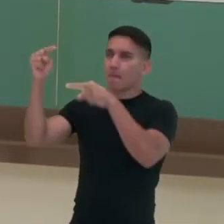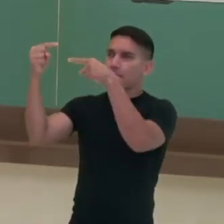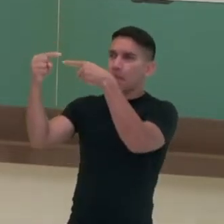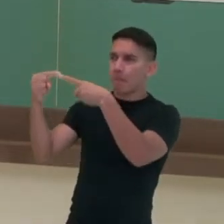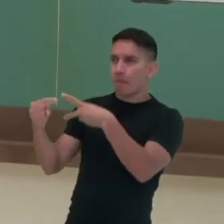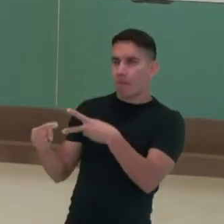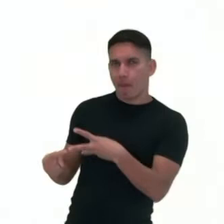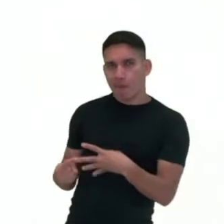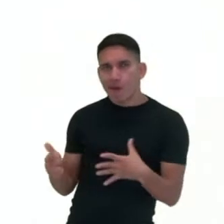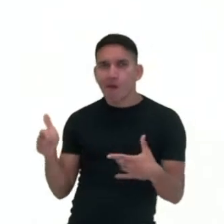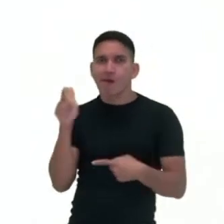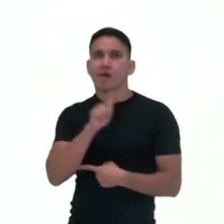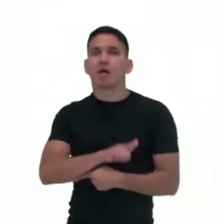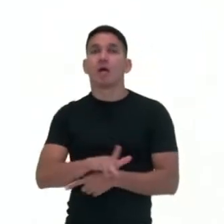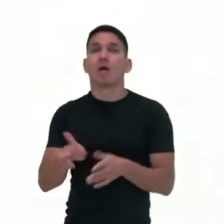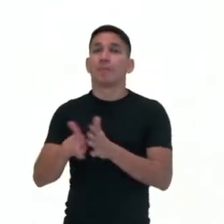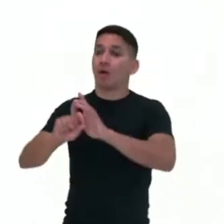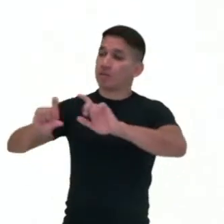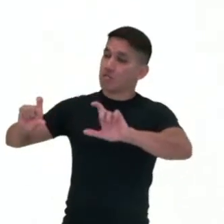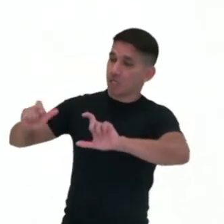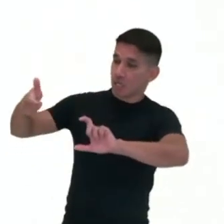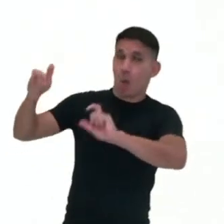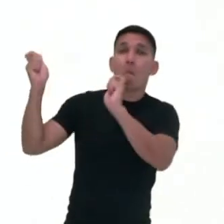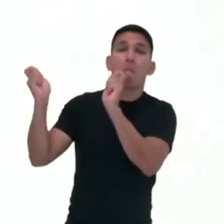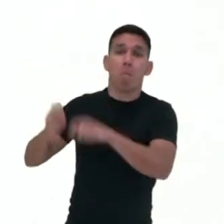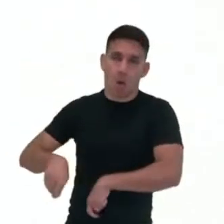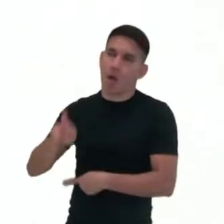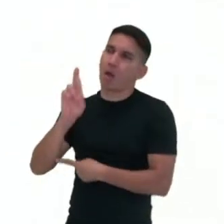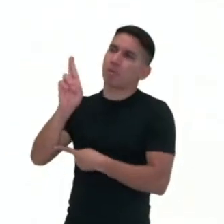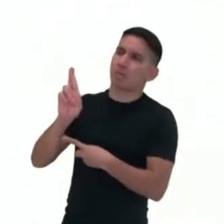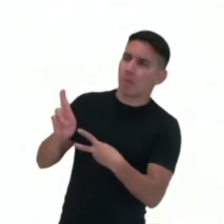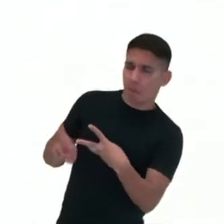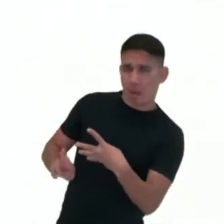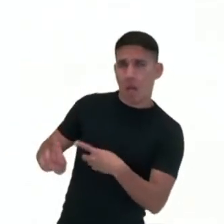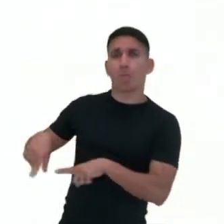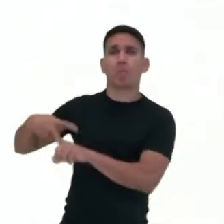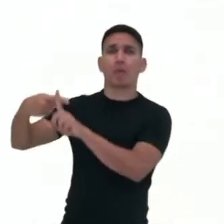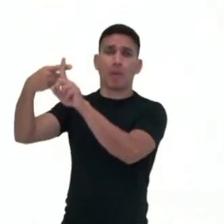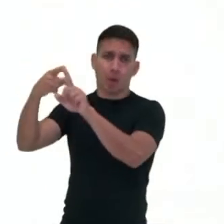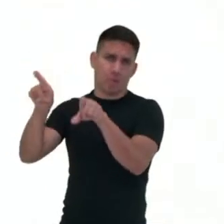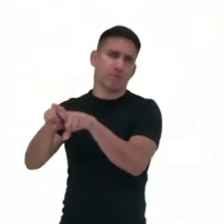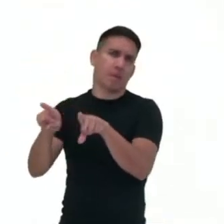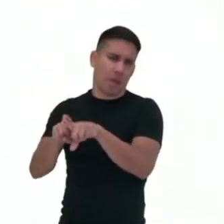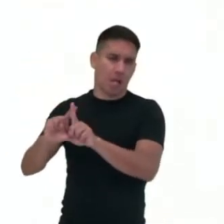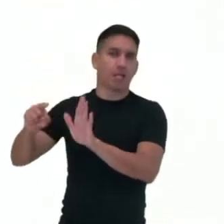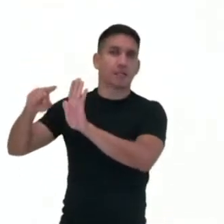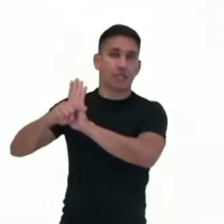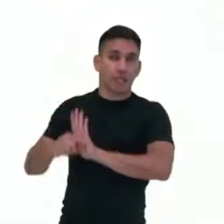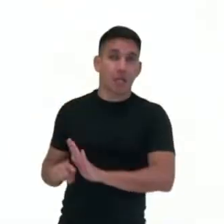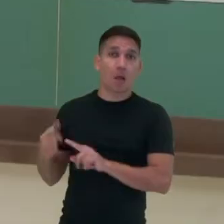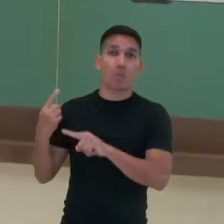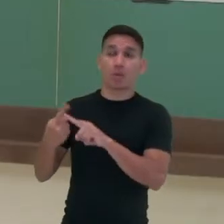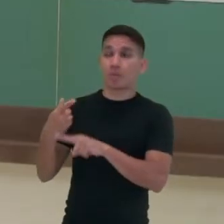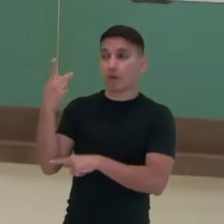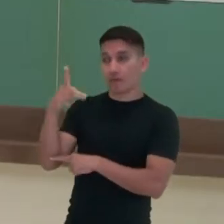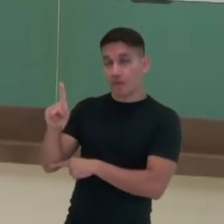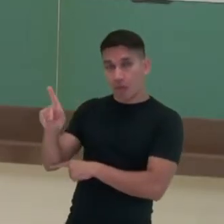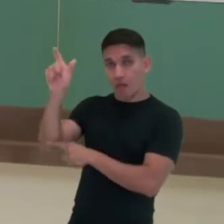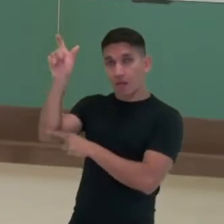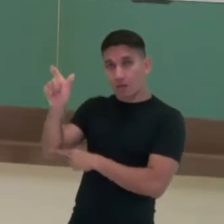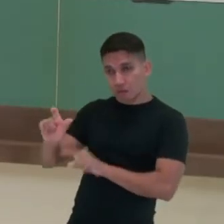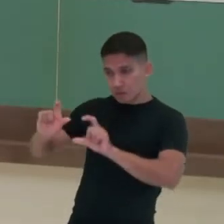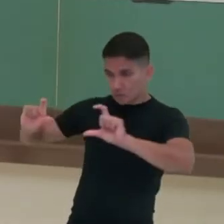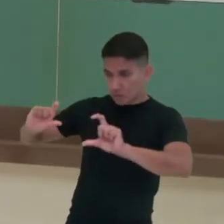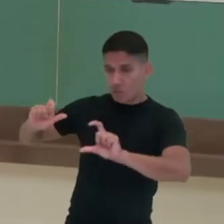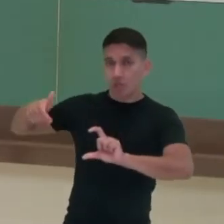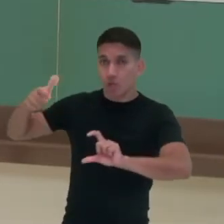Então, na exponencial poderiam ser valores positivos e também os negativos, já que o domínio da função exponencial são